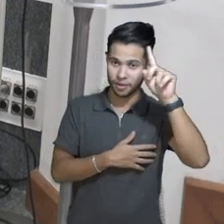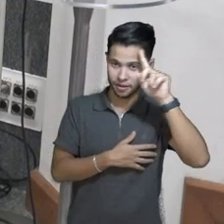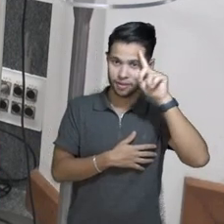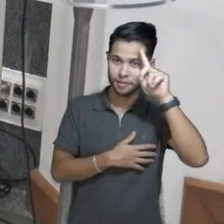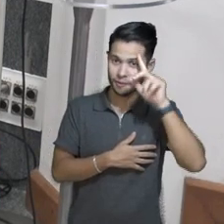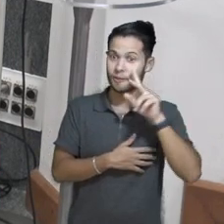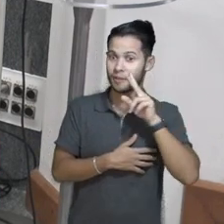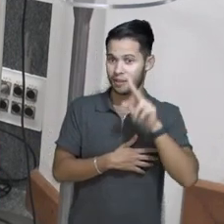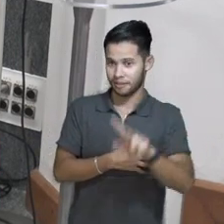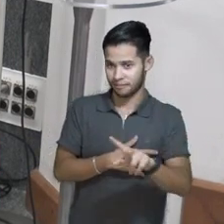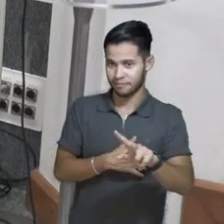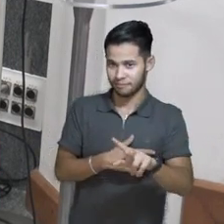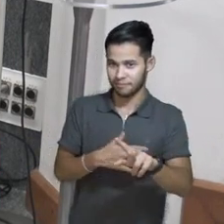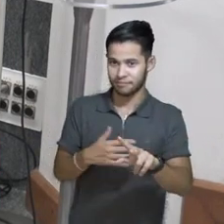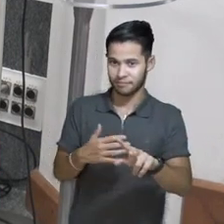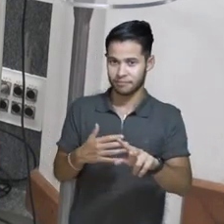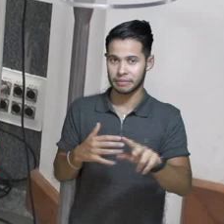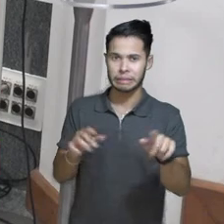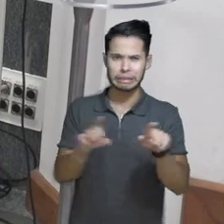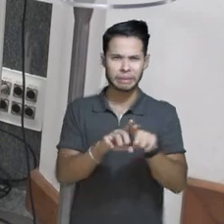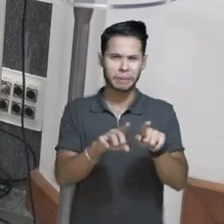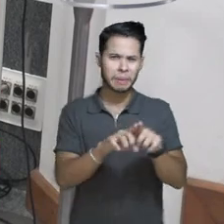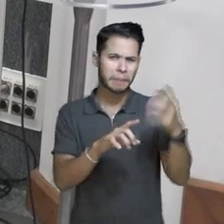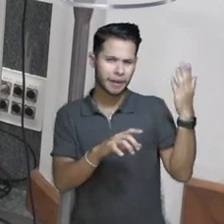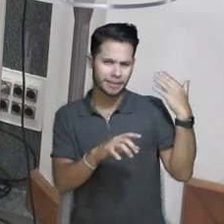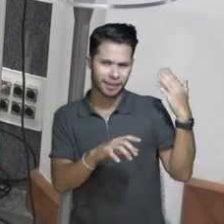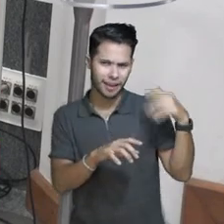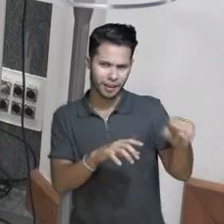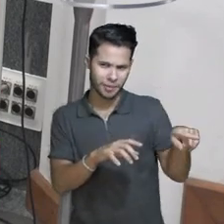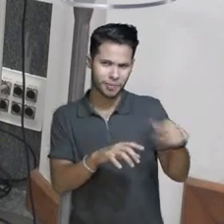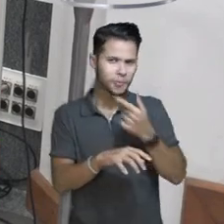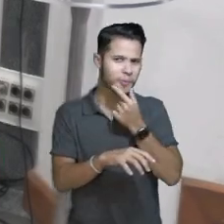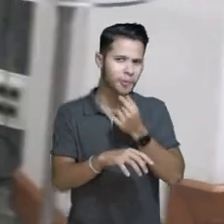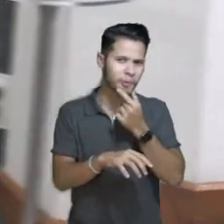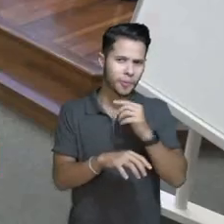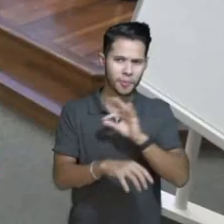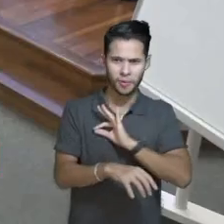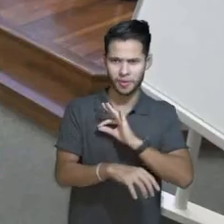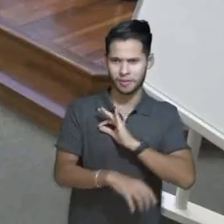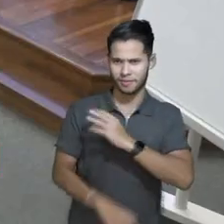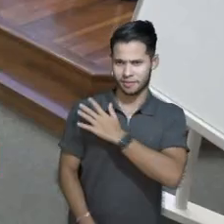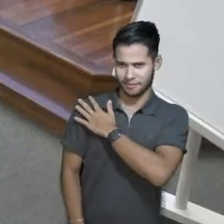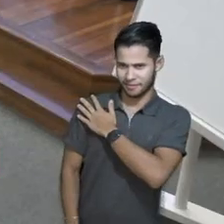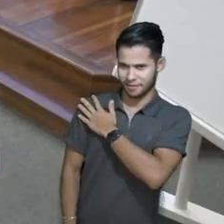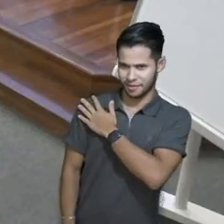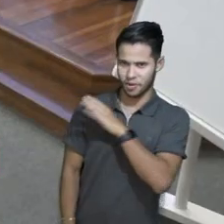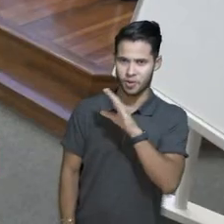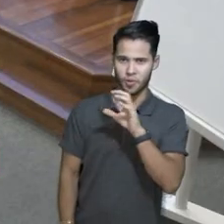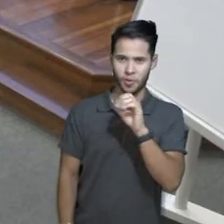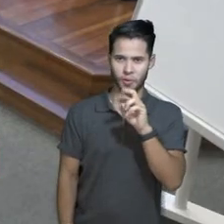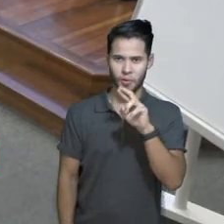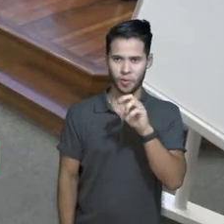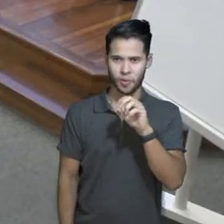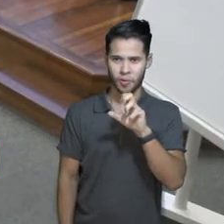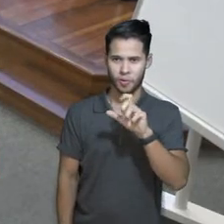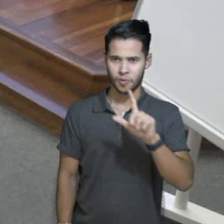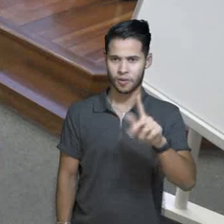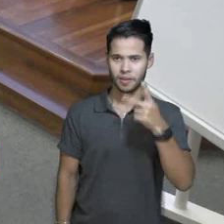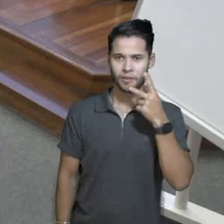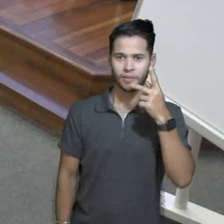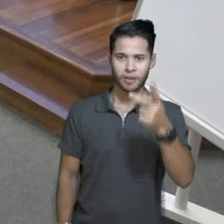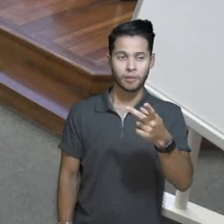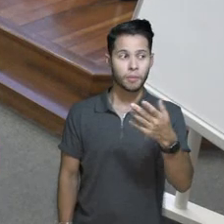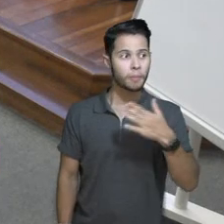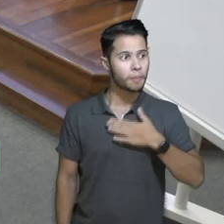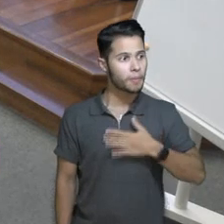a dia esses tempos comentador acho que foi com o Coronel ou com o Coronel Marcelo Pontes eu dizendo Bá a gente mora